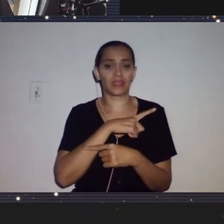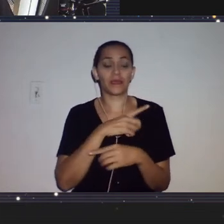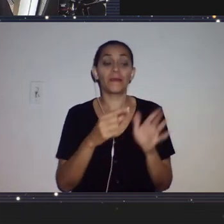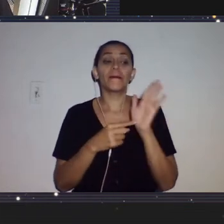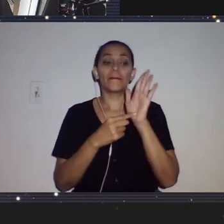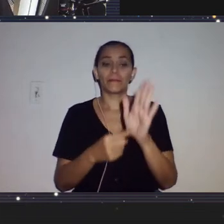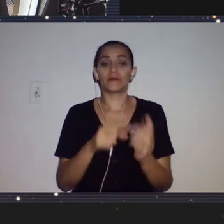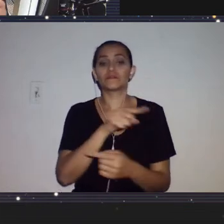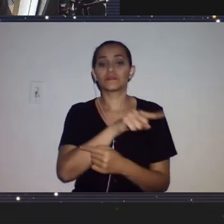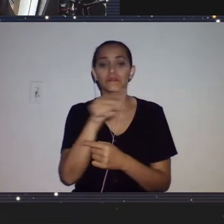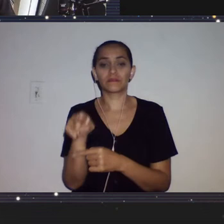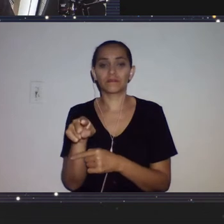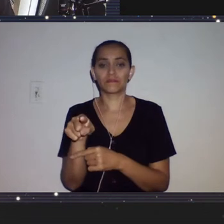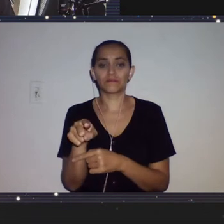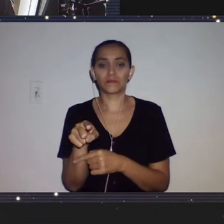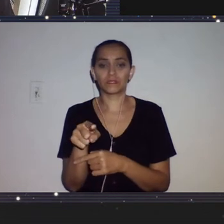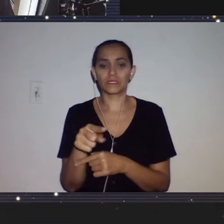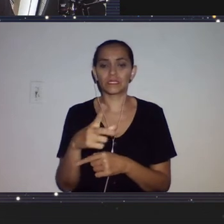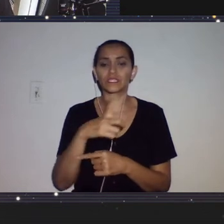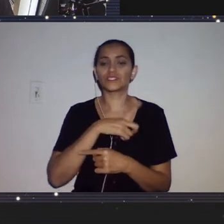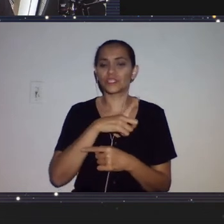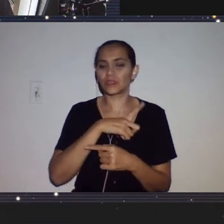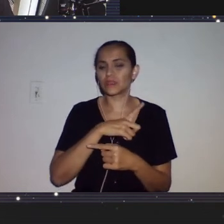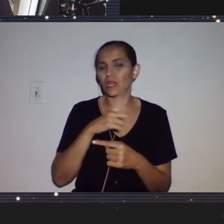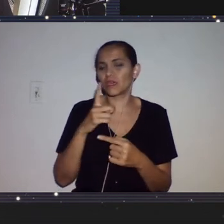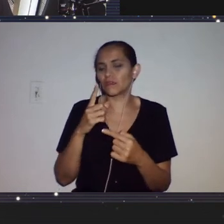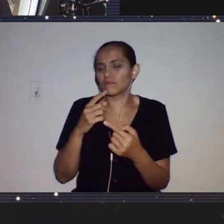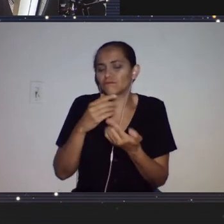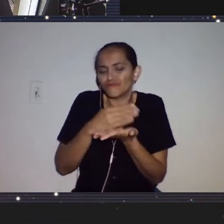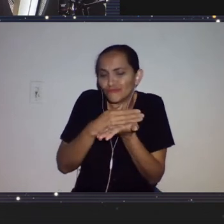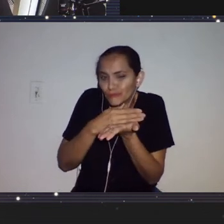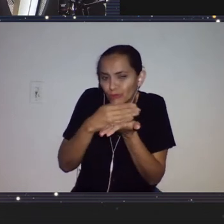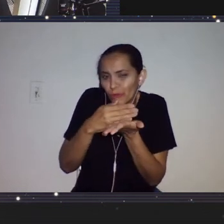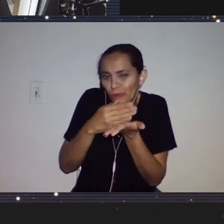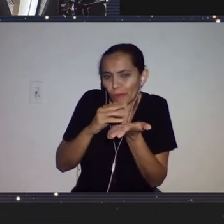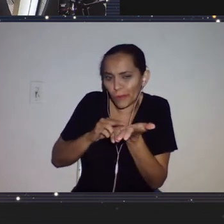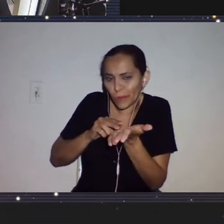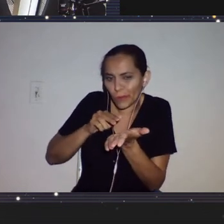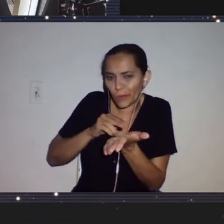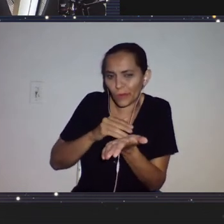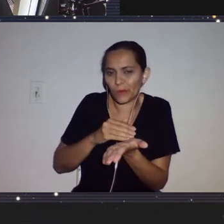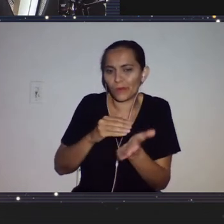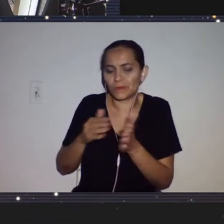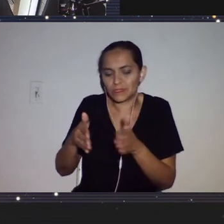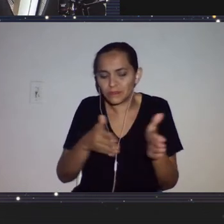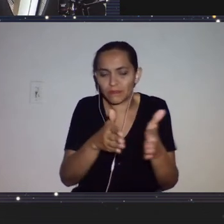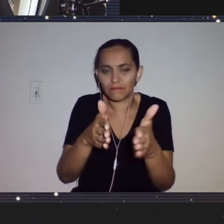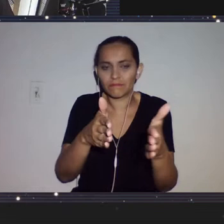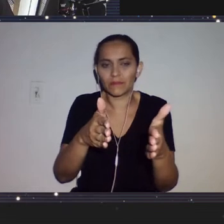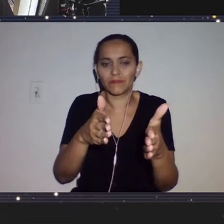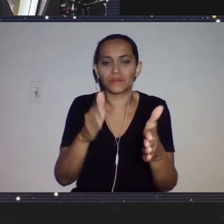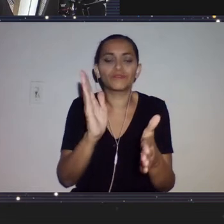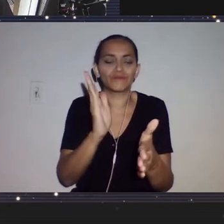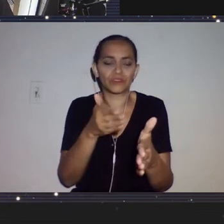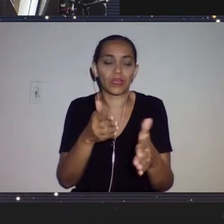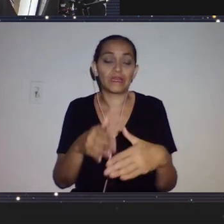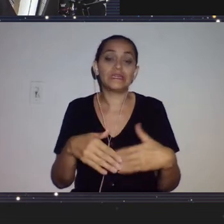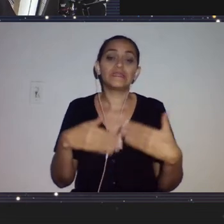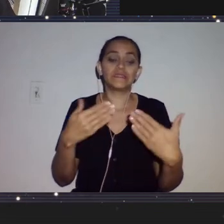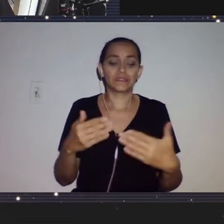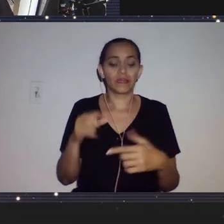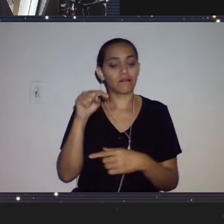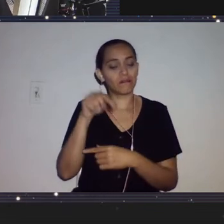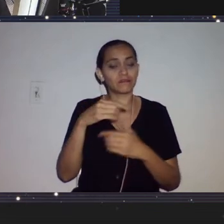está com um pezinho naquela área, sabe? Então, no meu caso, eu acho que era mais desenvolvimento. E as maratonas também, acho que